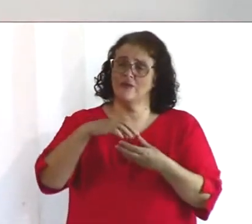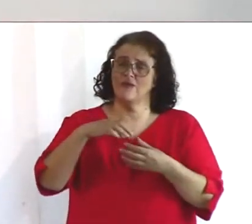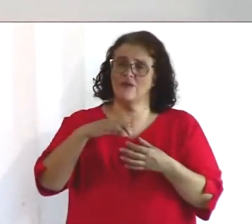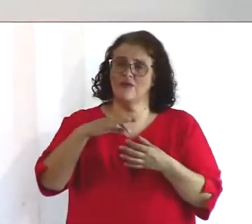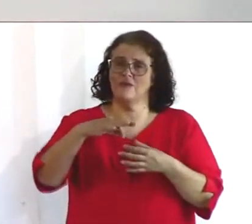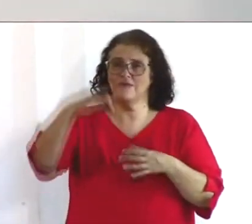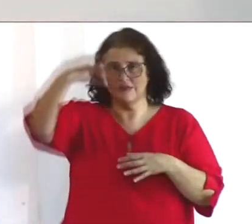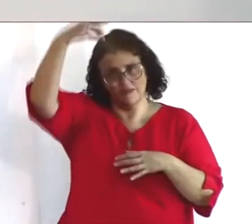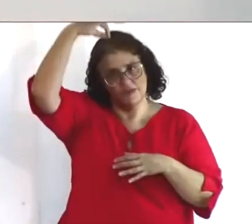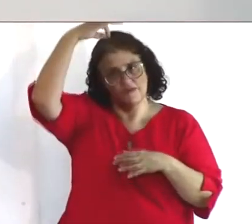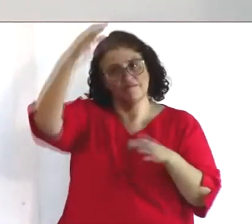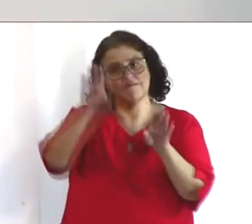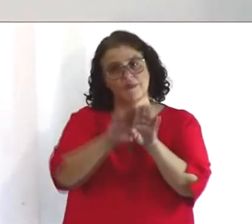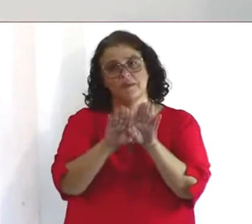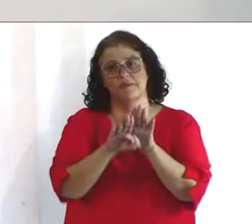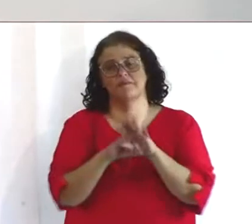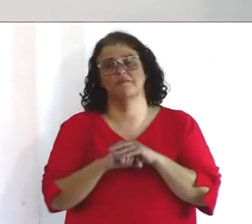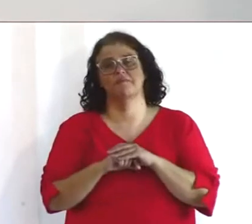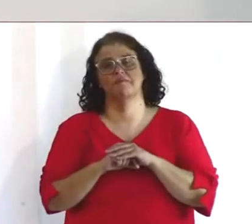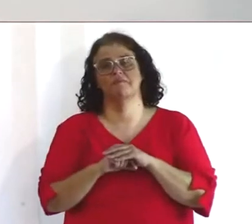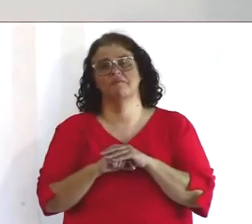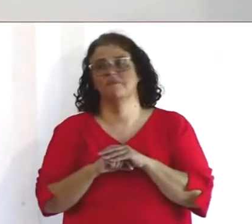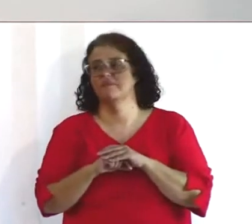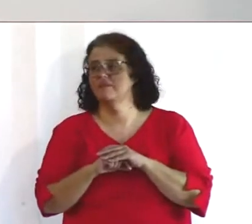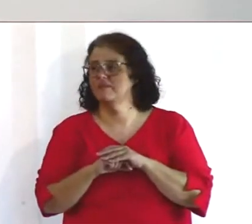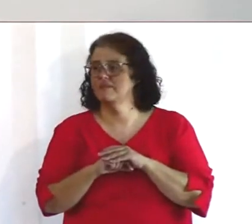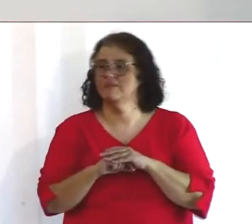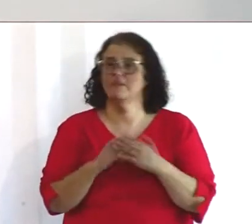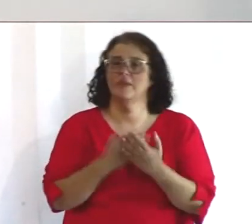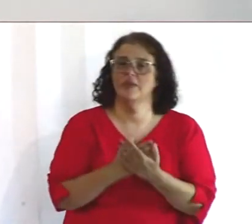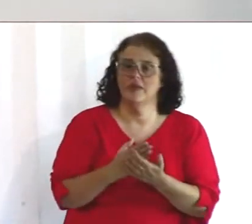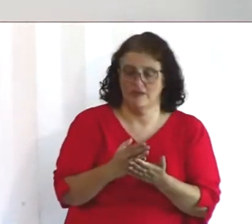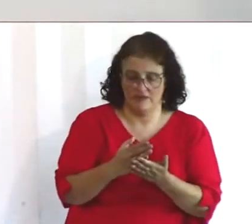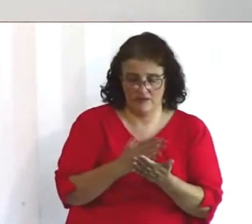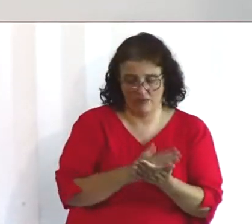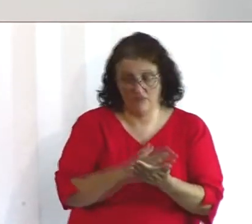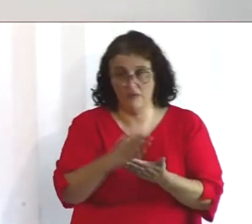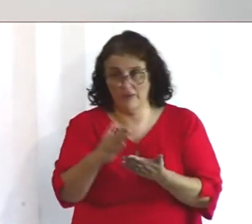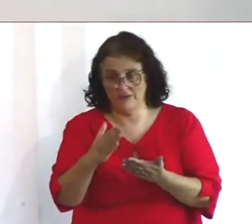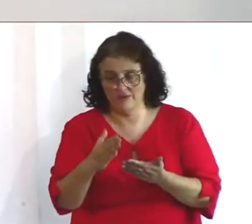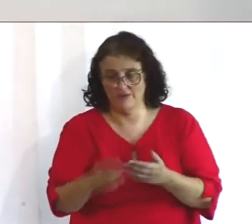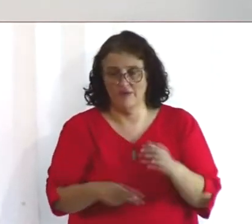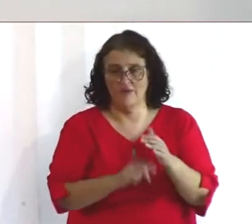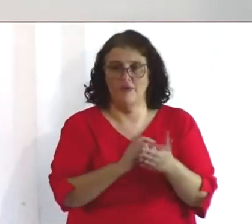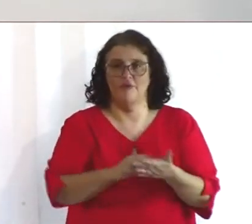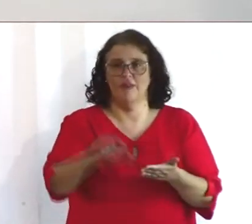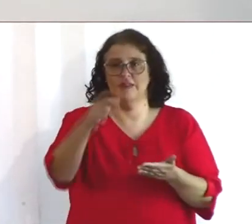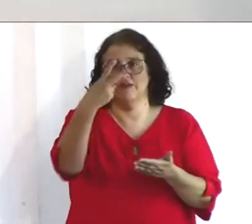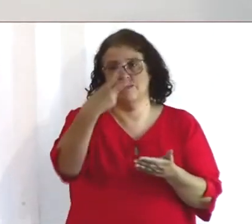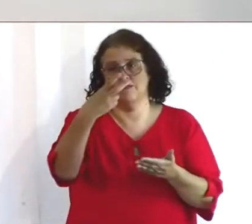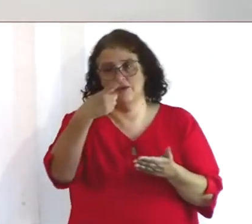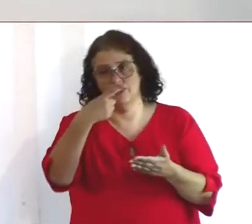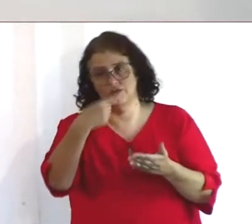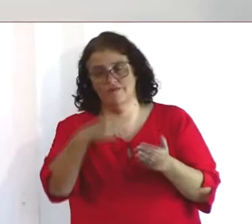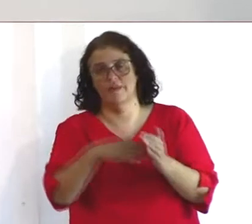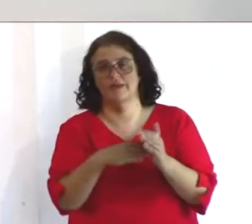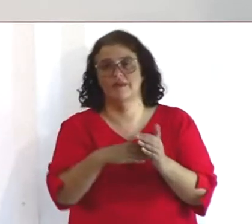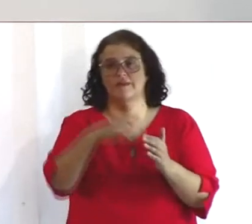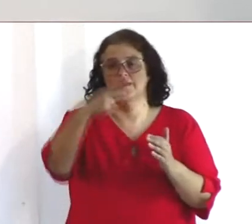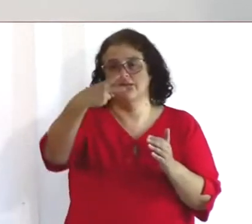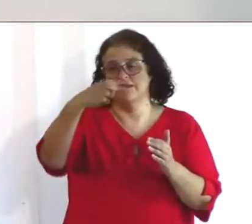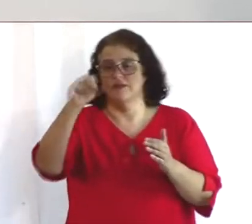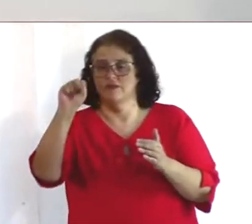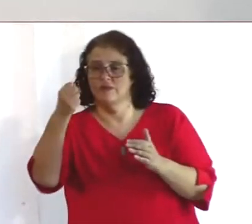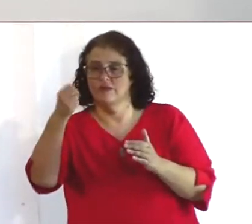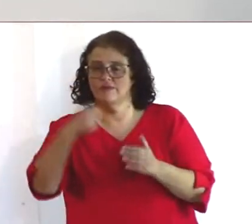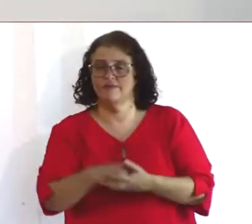nessa passagem, começando com a perícope que vai do versículo 21 até o versículo 28, porque